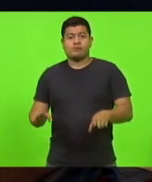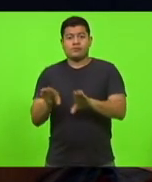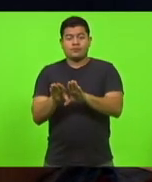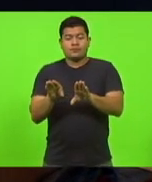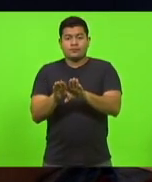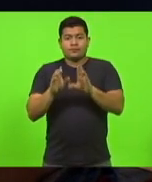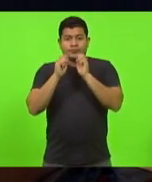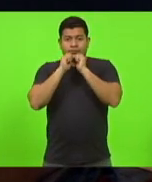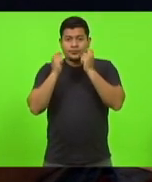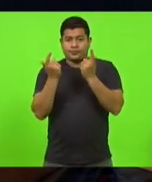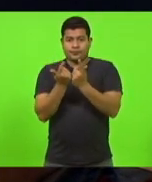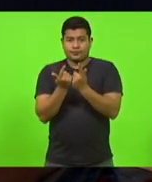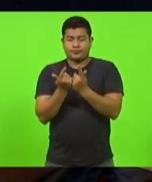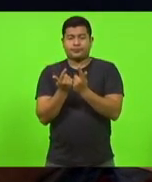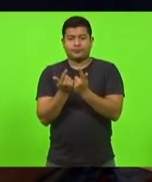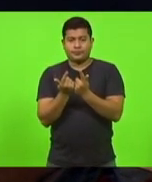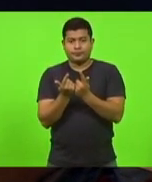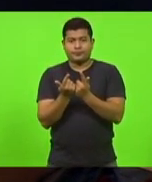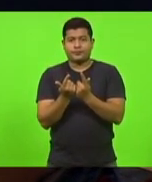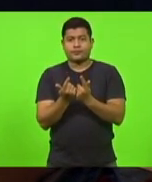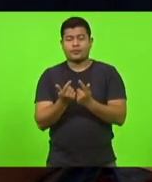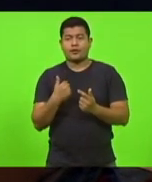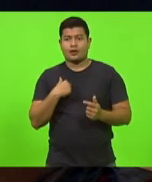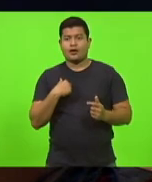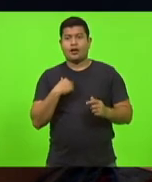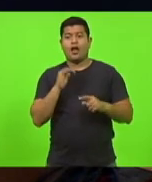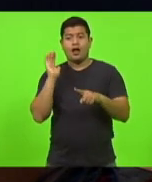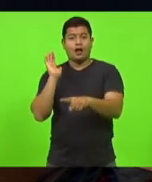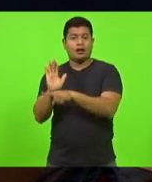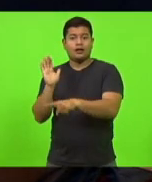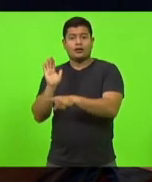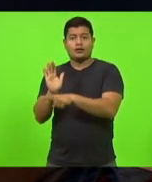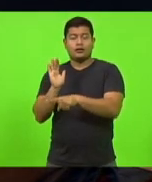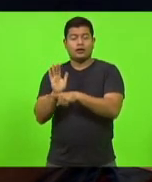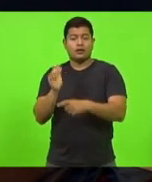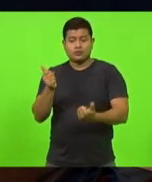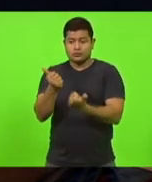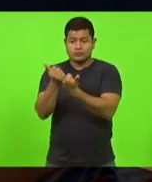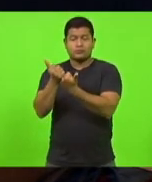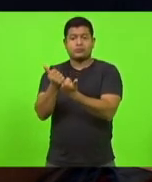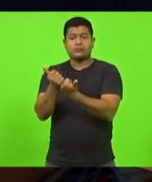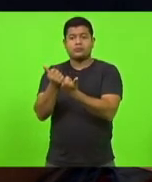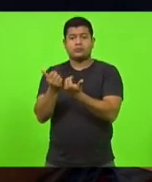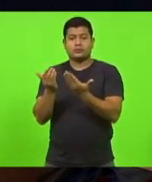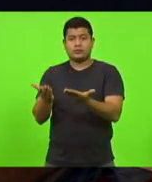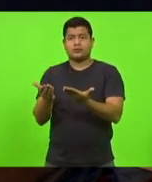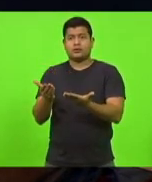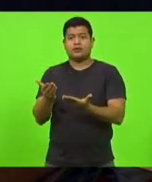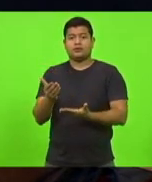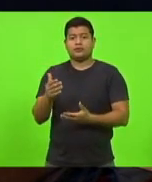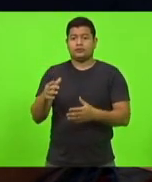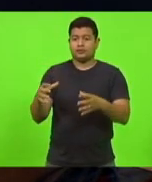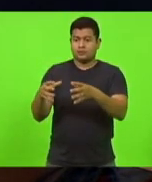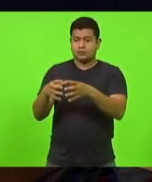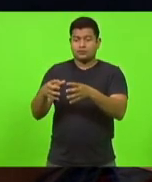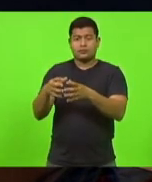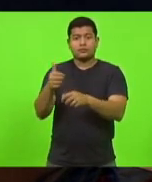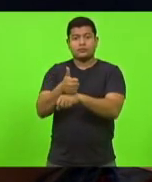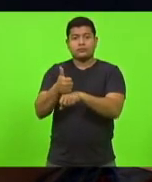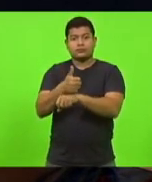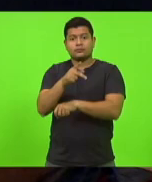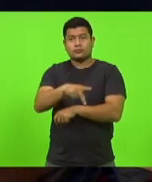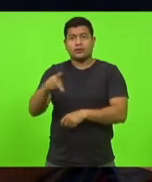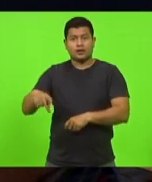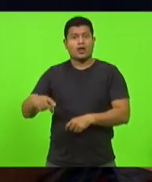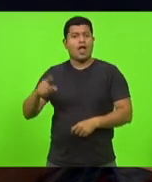Legislativa estar ao lado do Magistério Público. É assim que a gente vai continuar avançando.